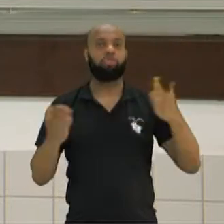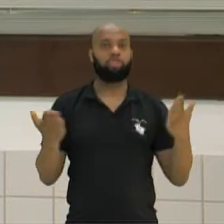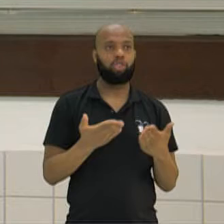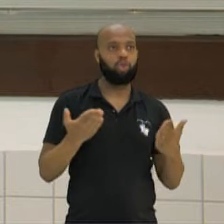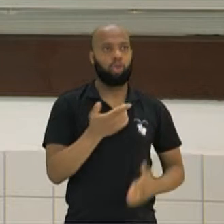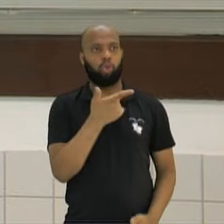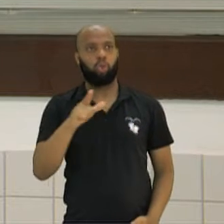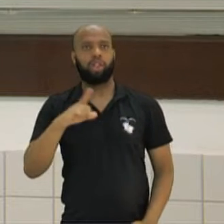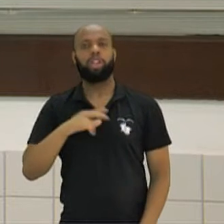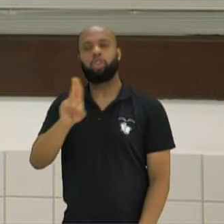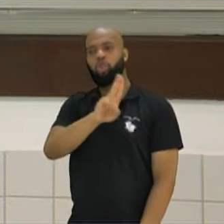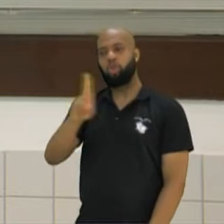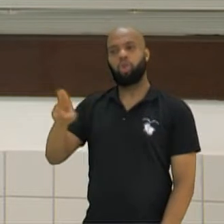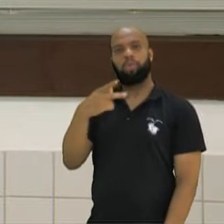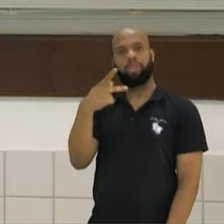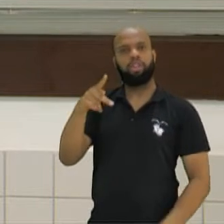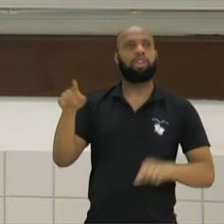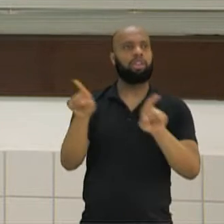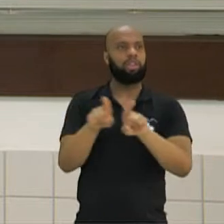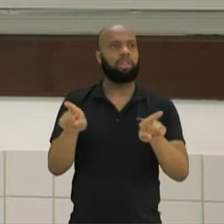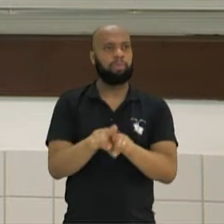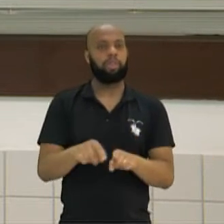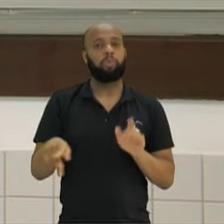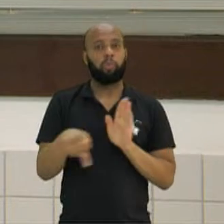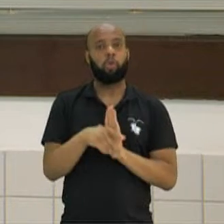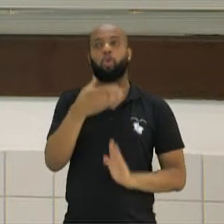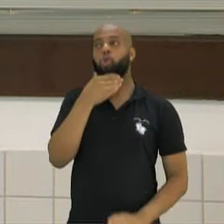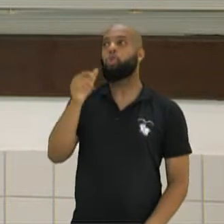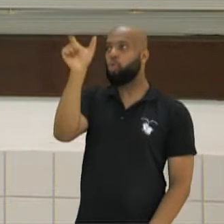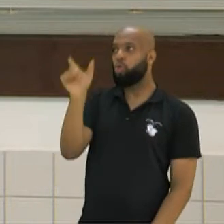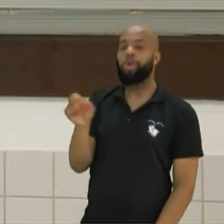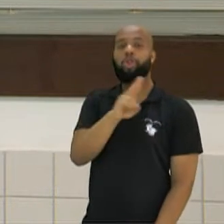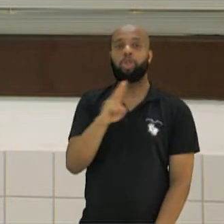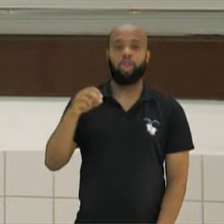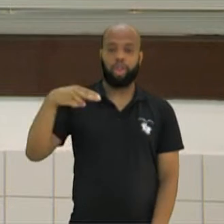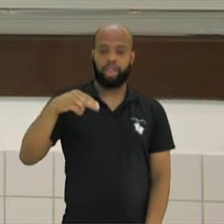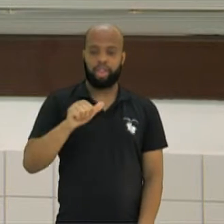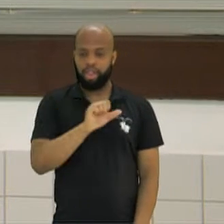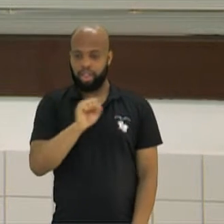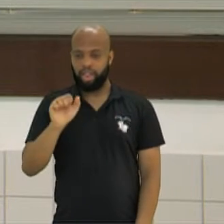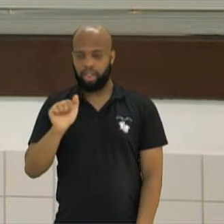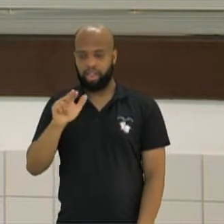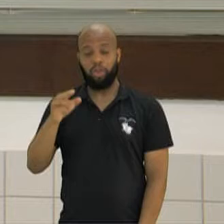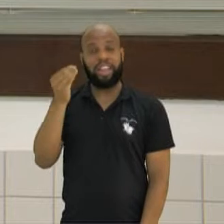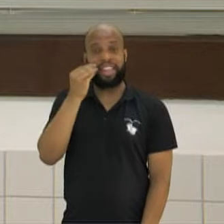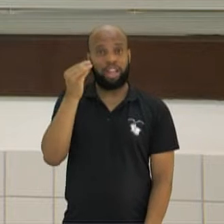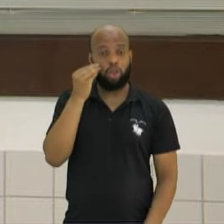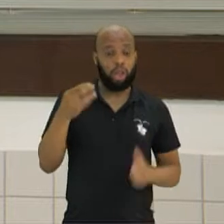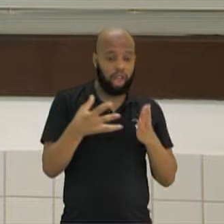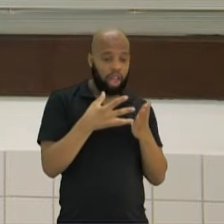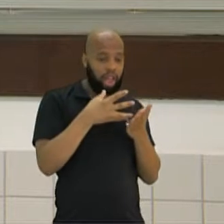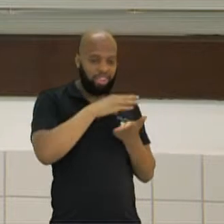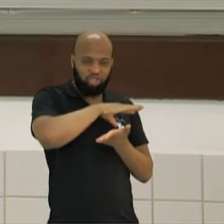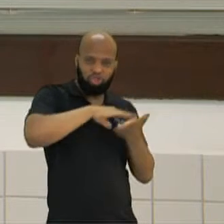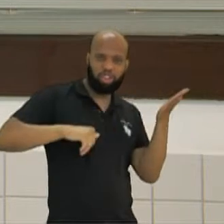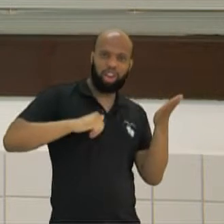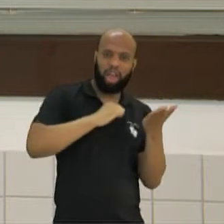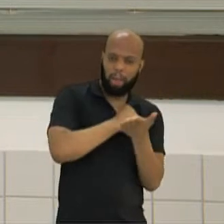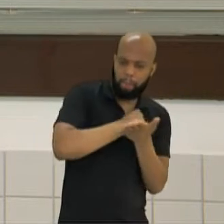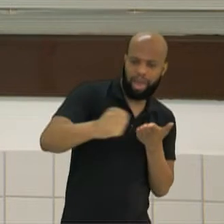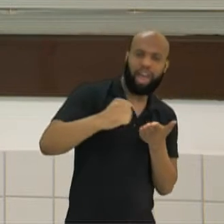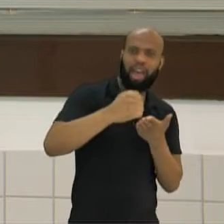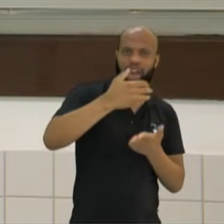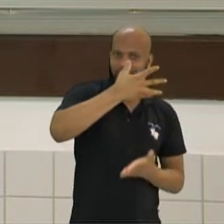mas colocaram o nome de Maurício Nassau. É como que, mesmo a tentativa de se apagar a memória, olha que bacana, a memória